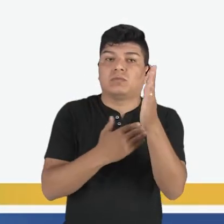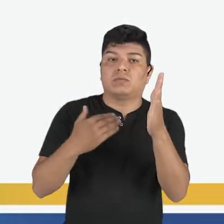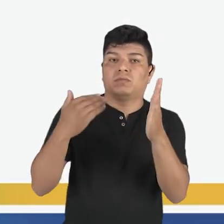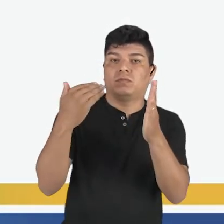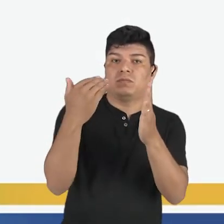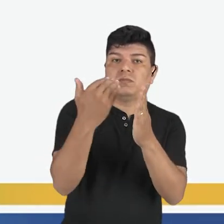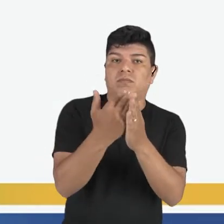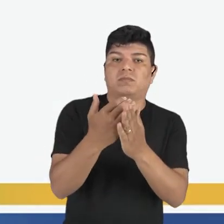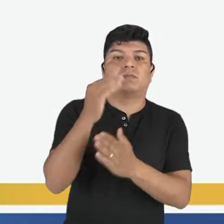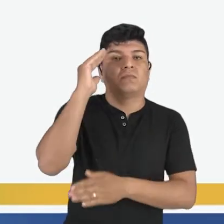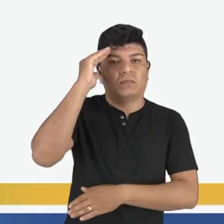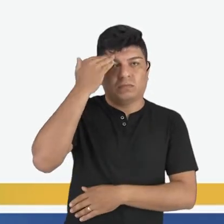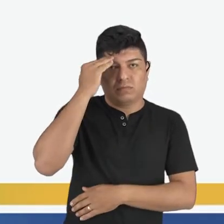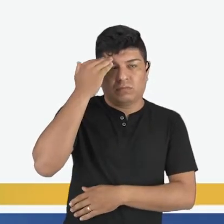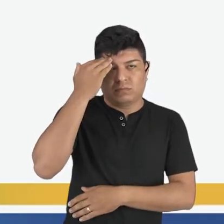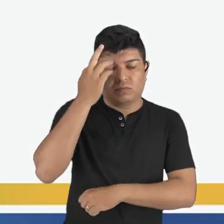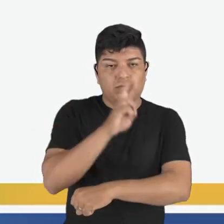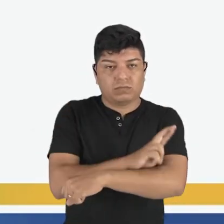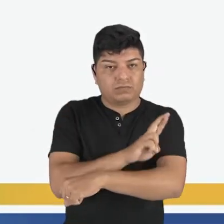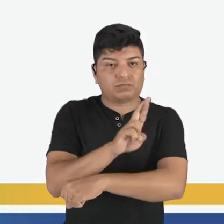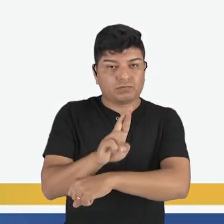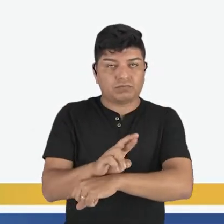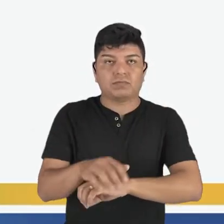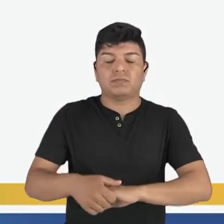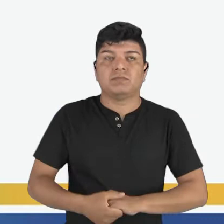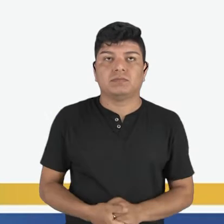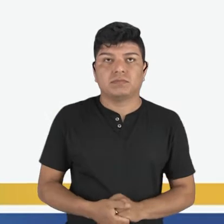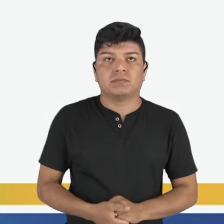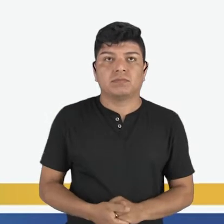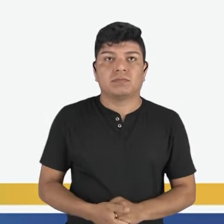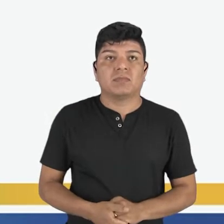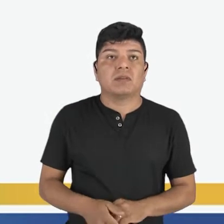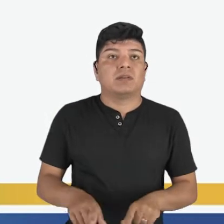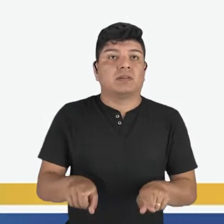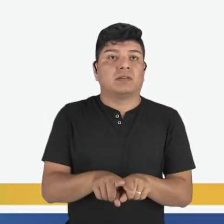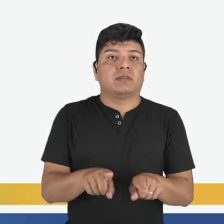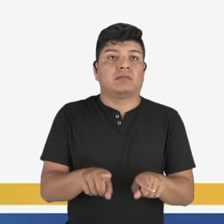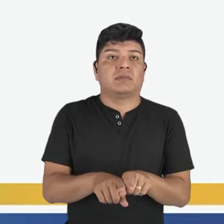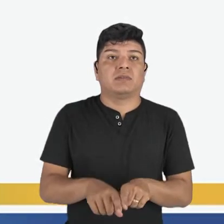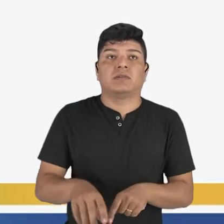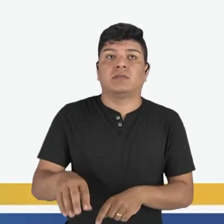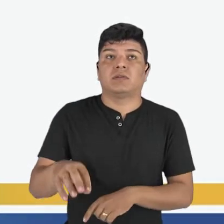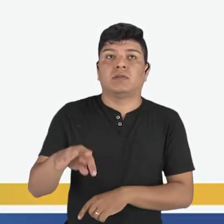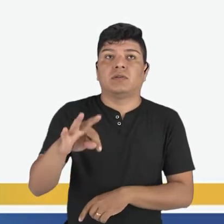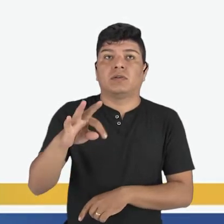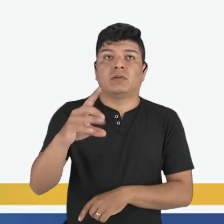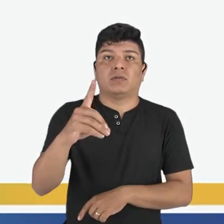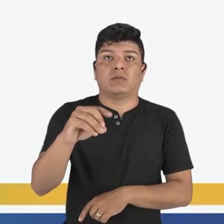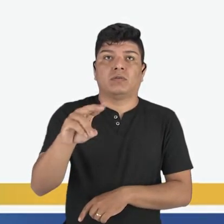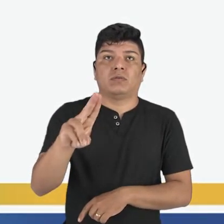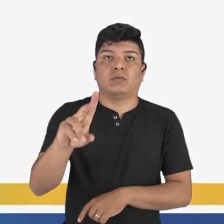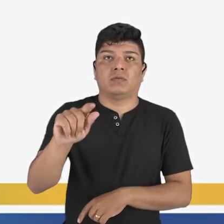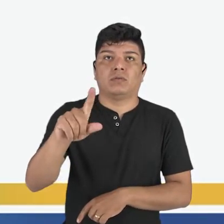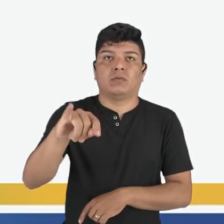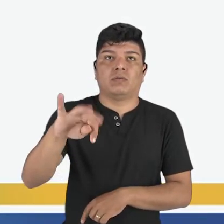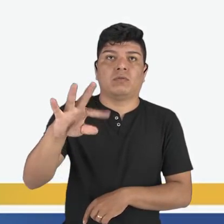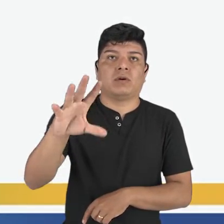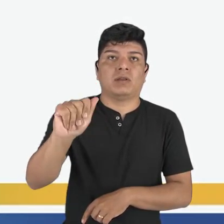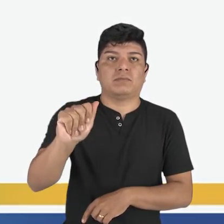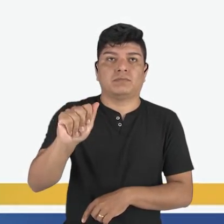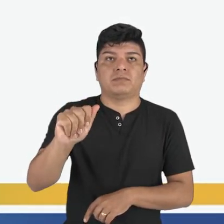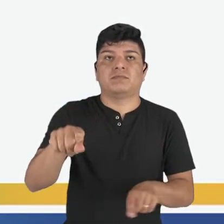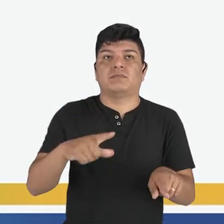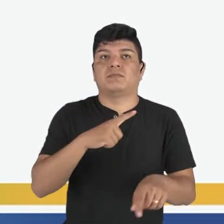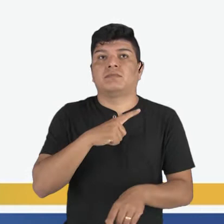transcendente é compreendido nessas religiões. E nas religiões dualistas nós temos o taoísmo. O taoísmo tem o